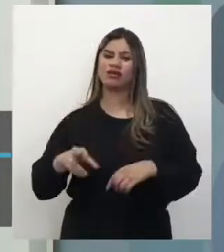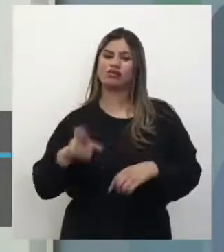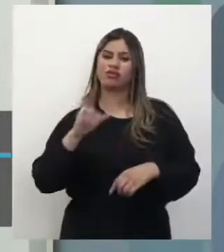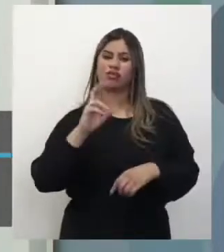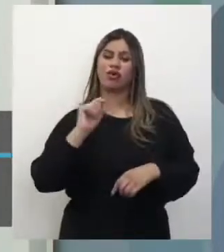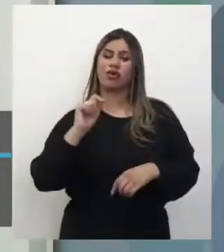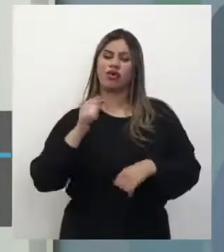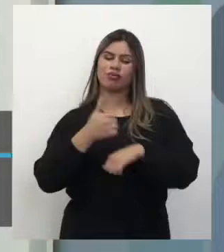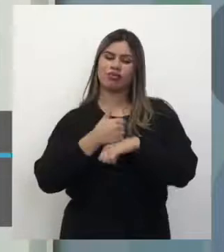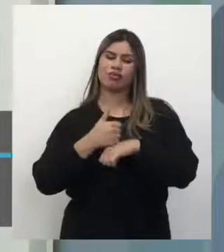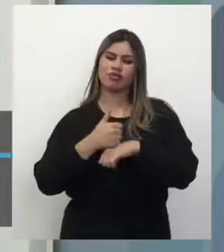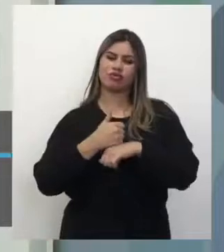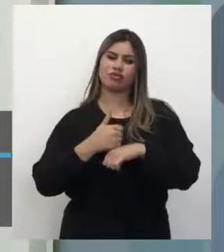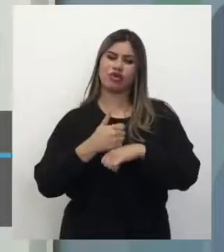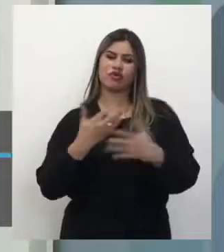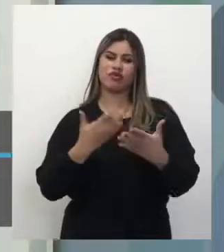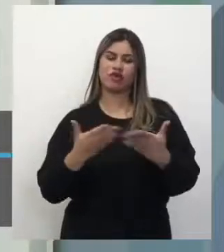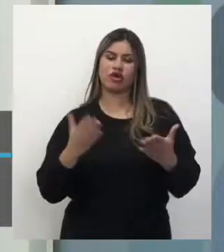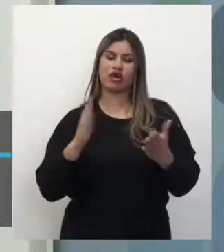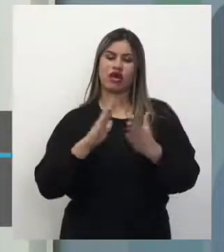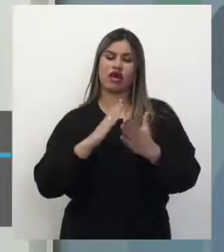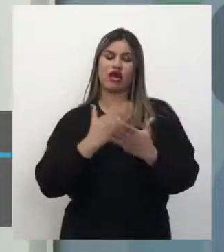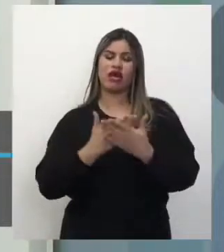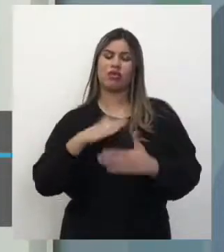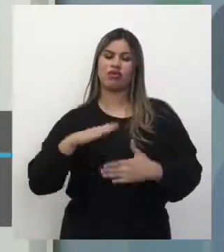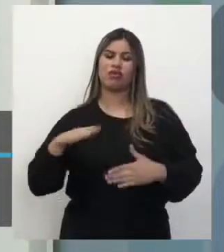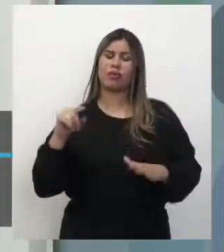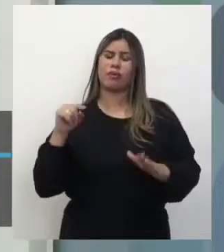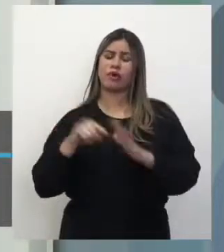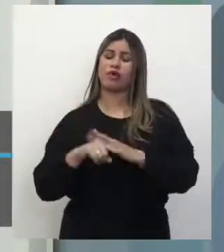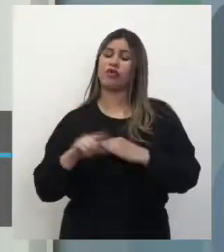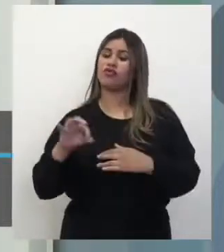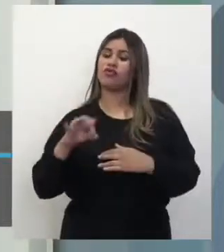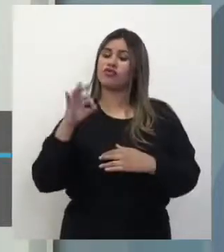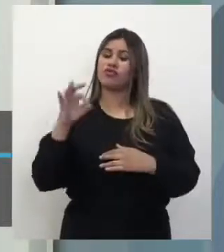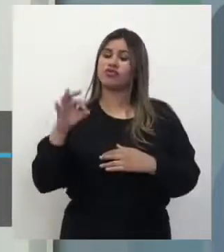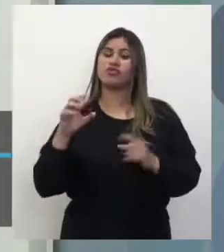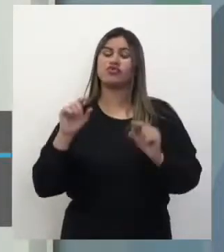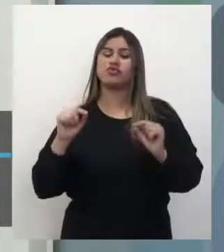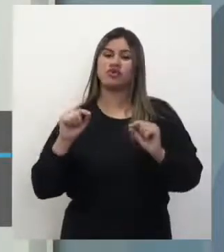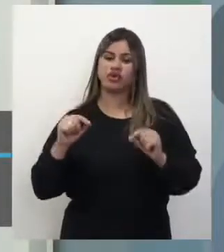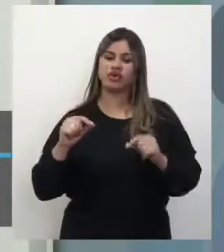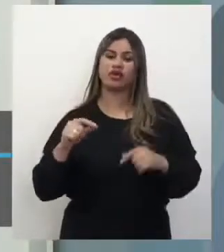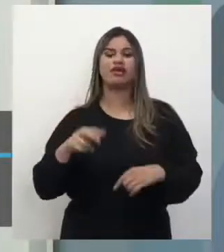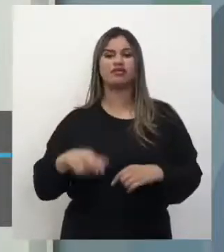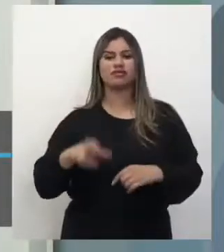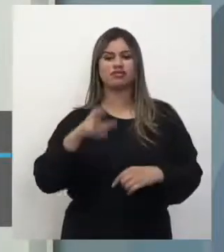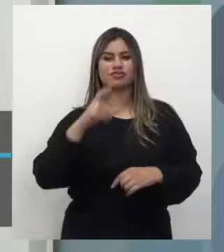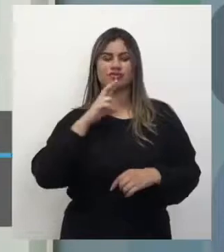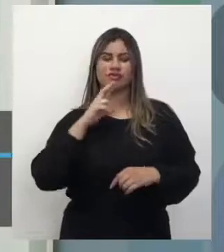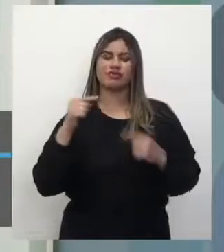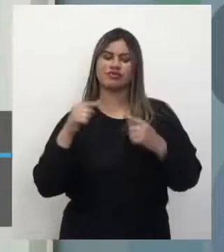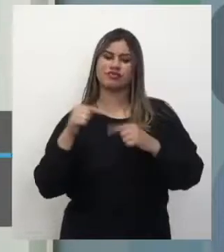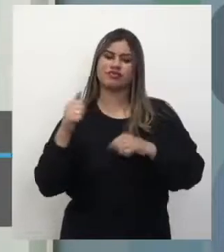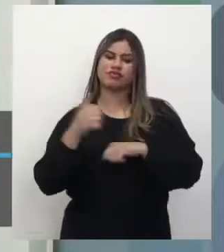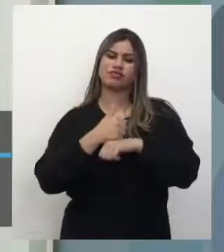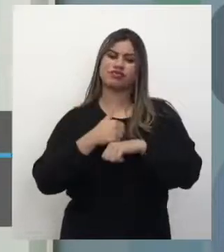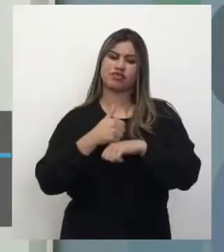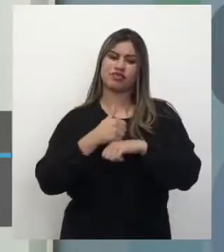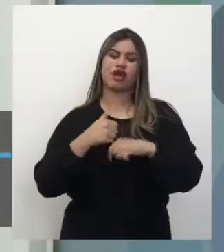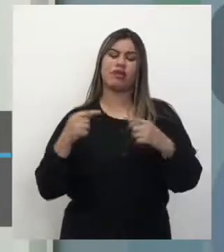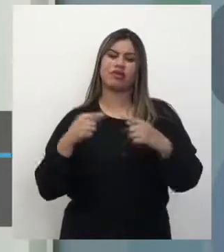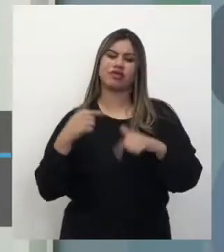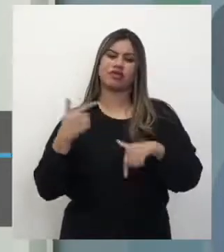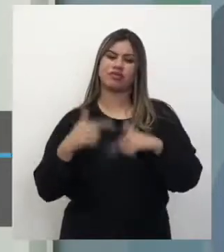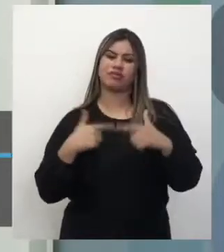a profissão. Vocês alunos, se a gente perguntasse quem você quer ser quando crescer, a resposta seria uma profissão. Nós somos definidos pelo